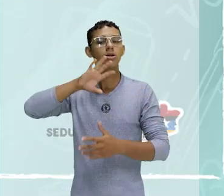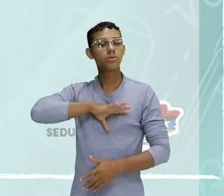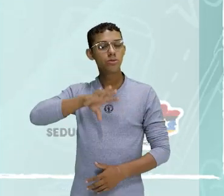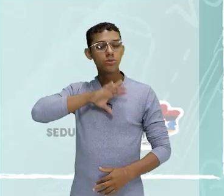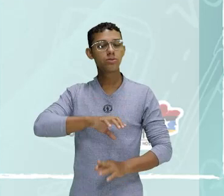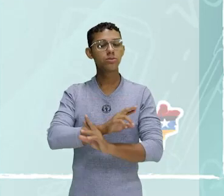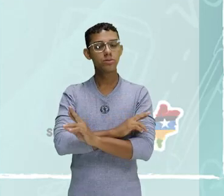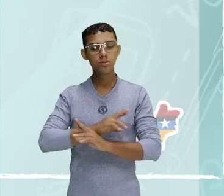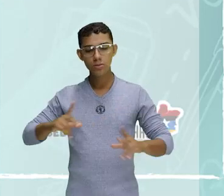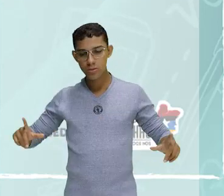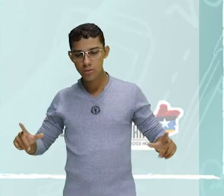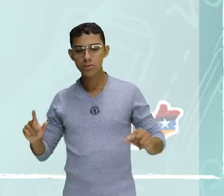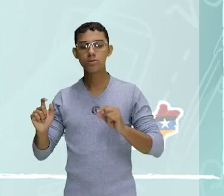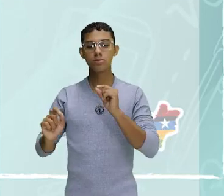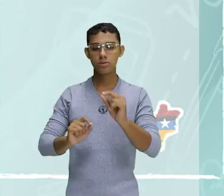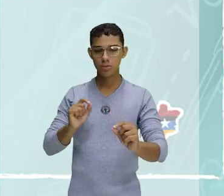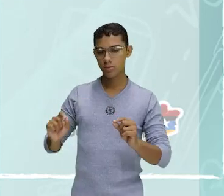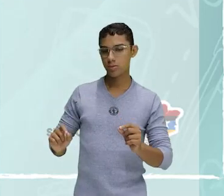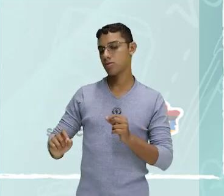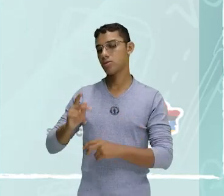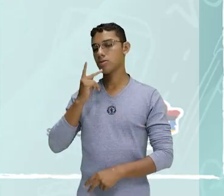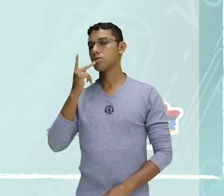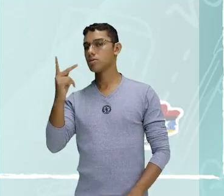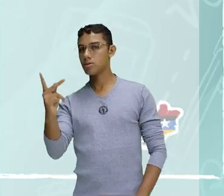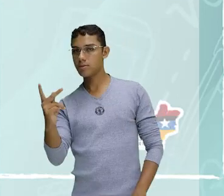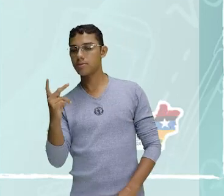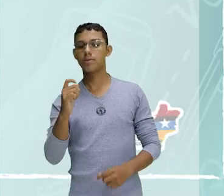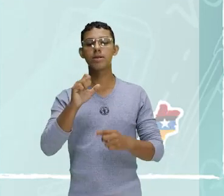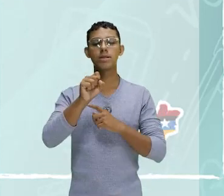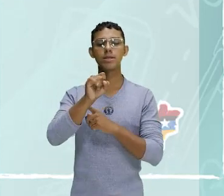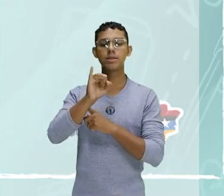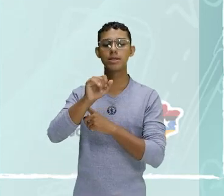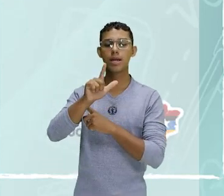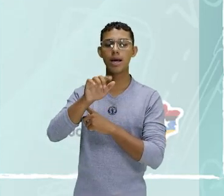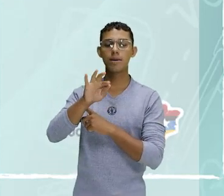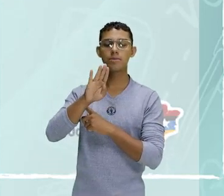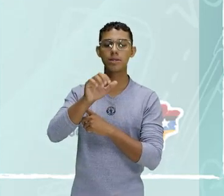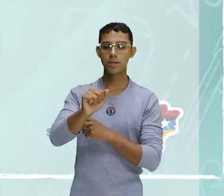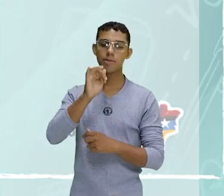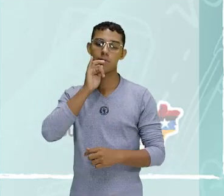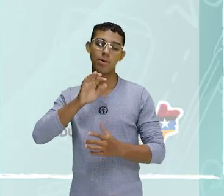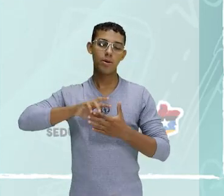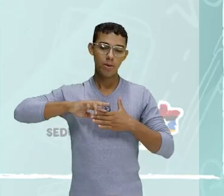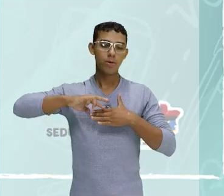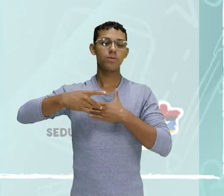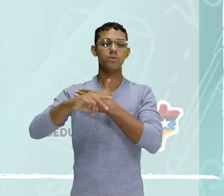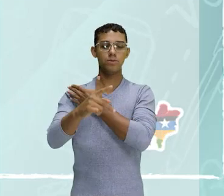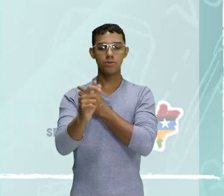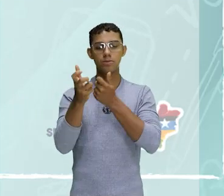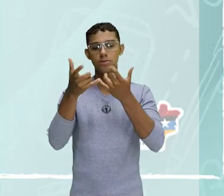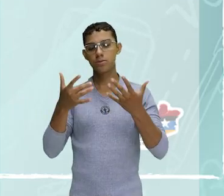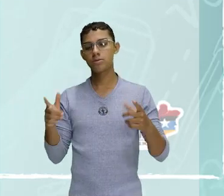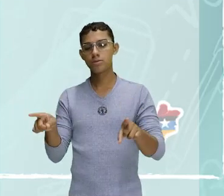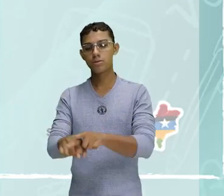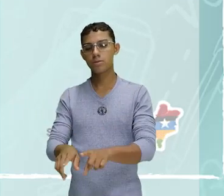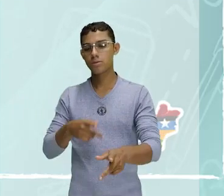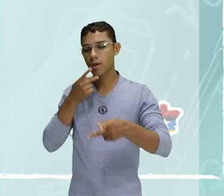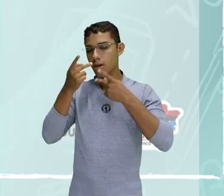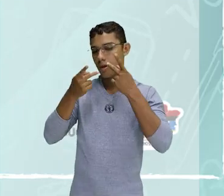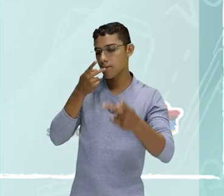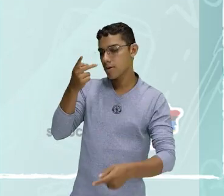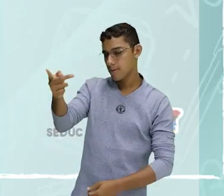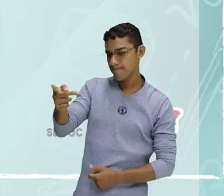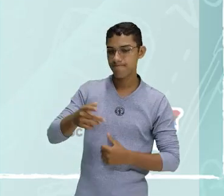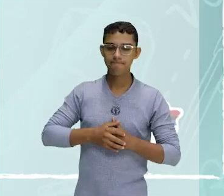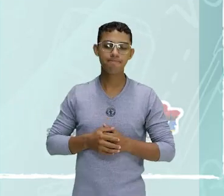português, diferenciando-se na tonicidade silábica, tá? E, consequentemente, na pronúncia. Então, eu